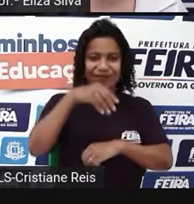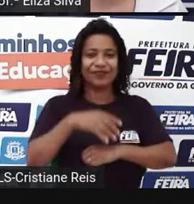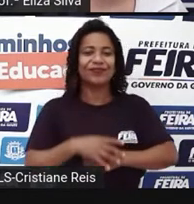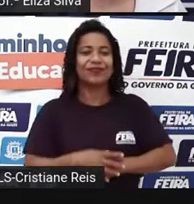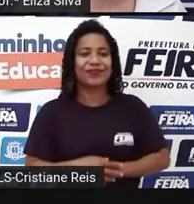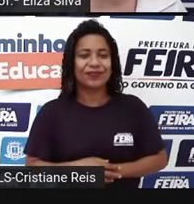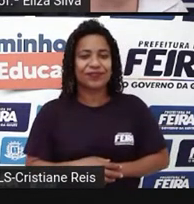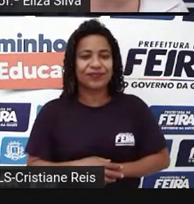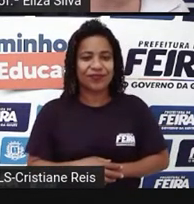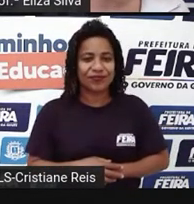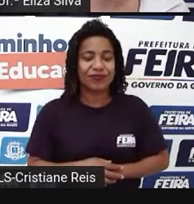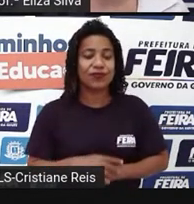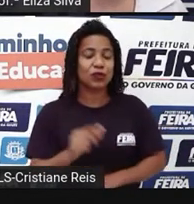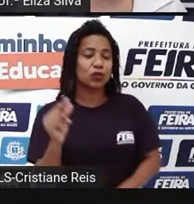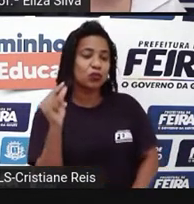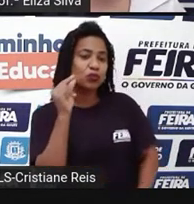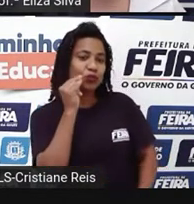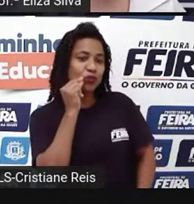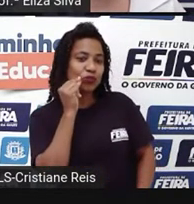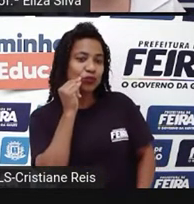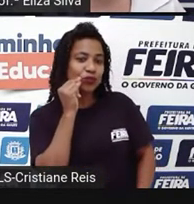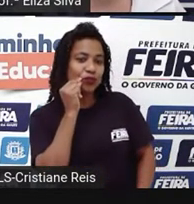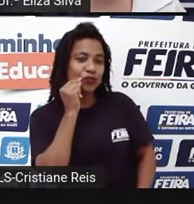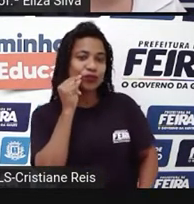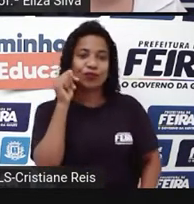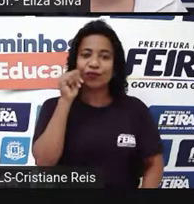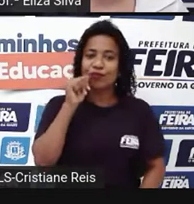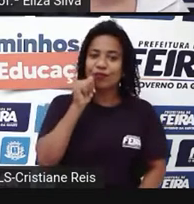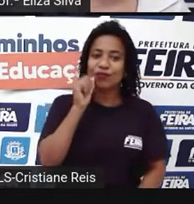Swiss, o suíço ou a Suíça.